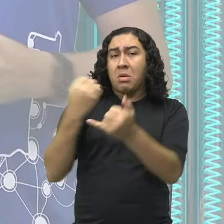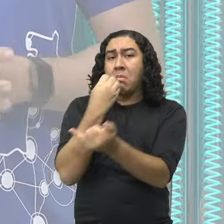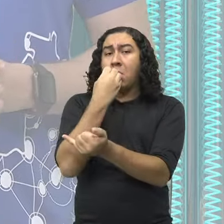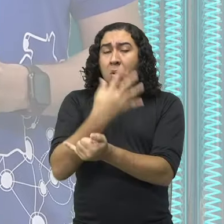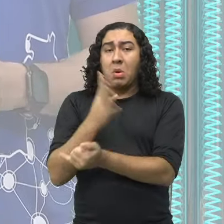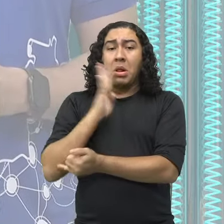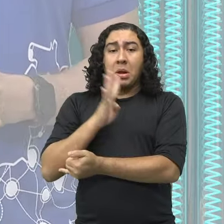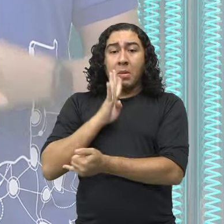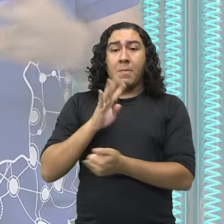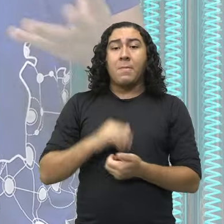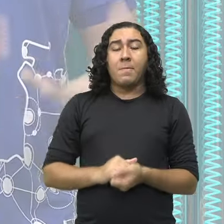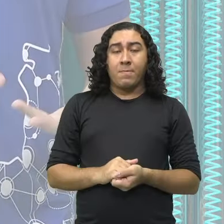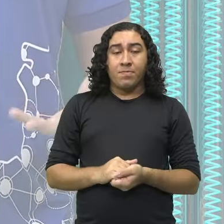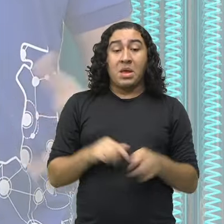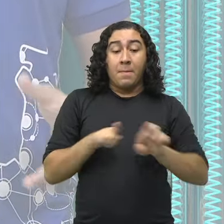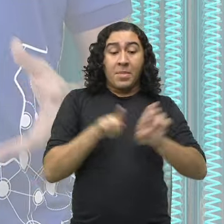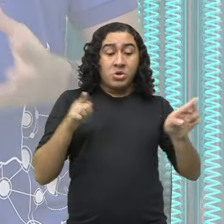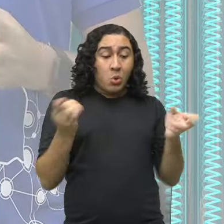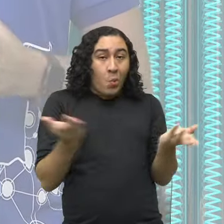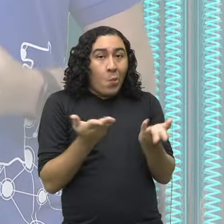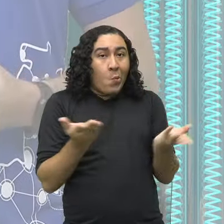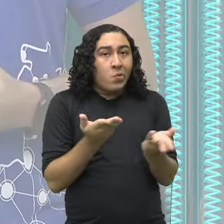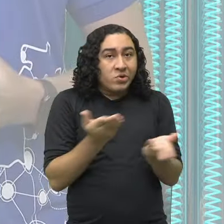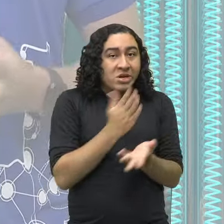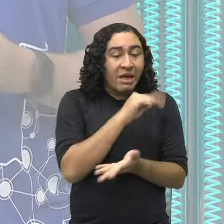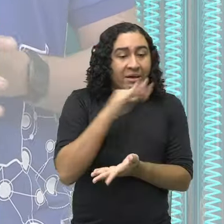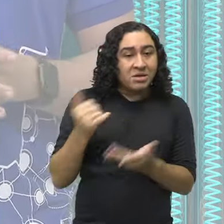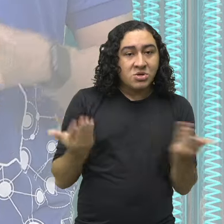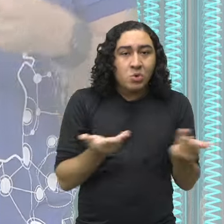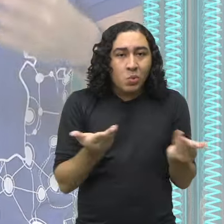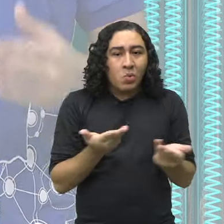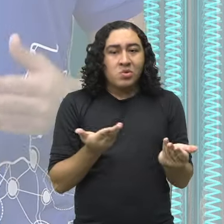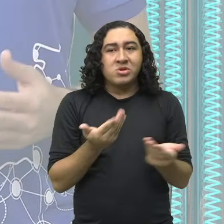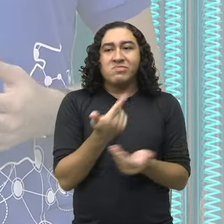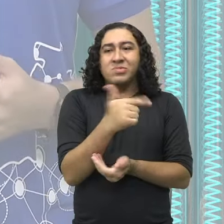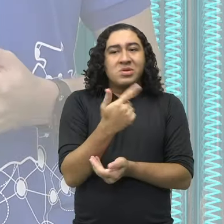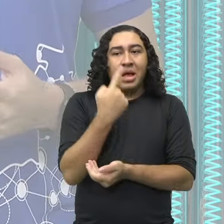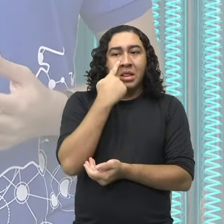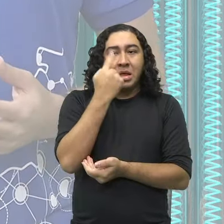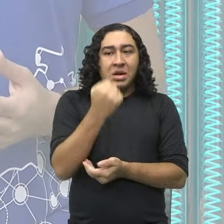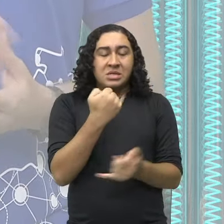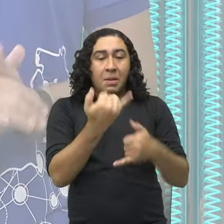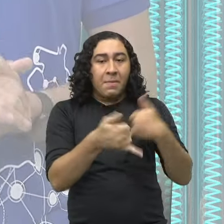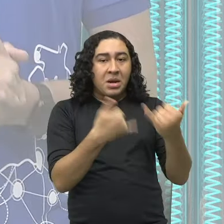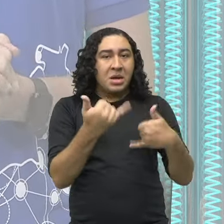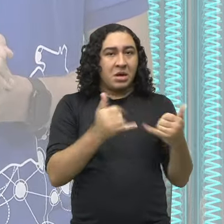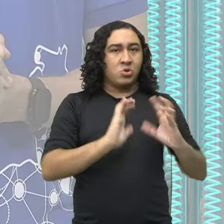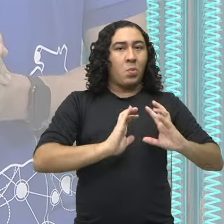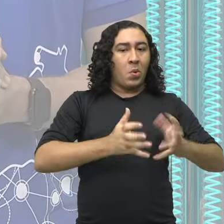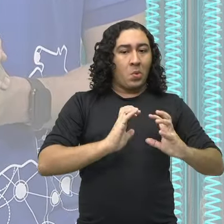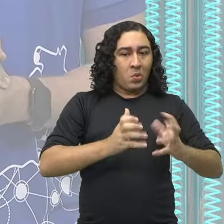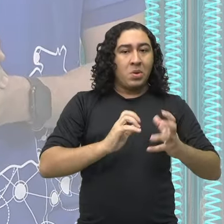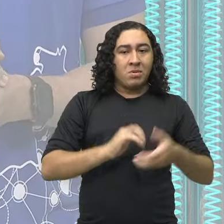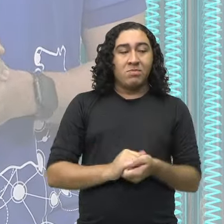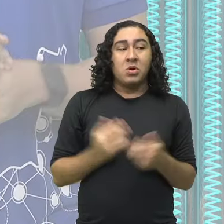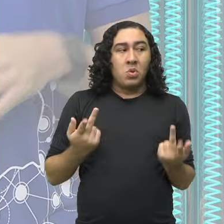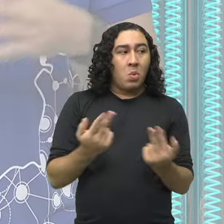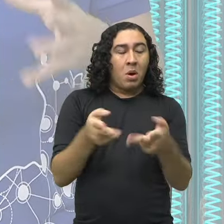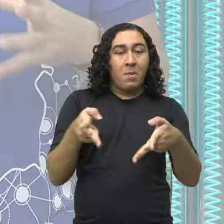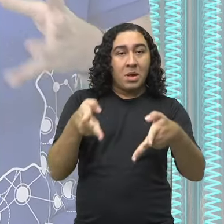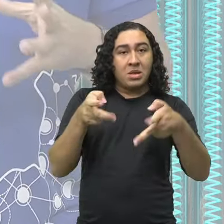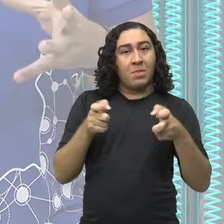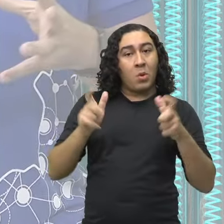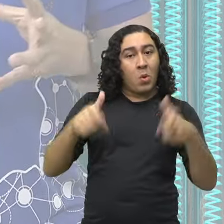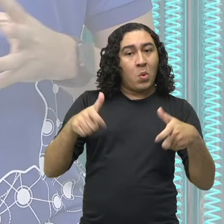brinquedo. E hoje em dia já não é mais tanto, como nós podemos perceber aí